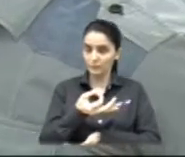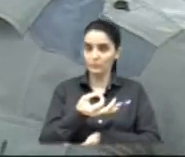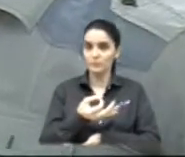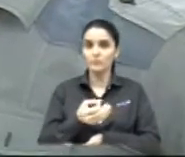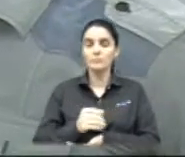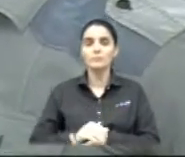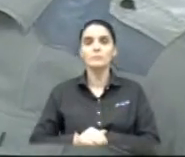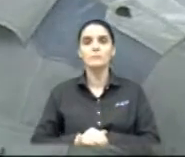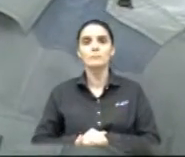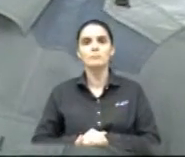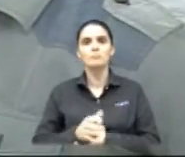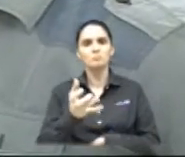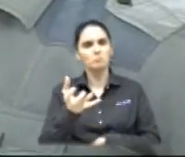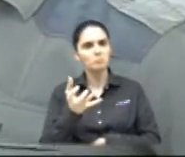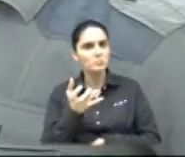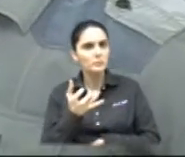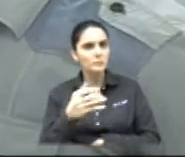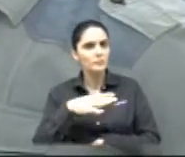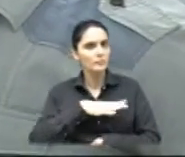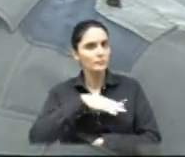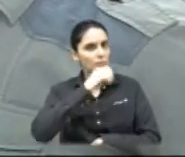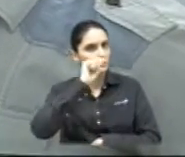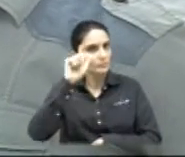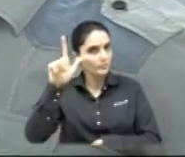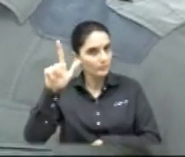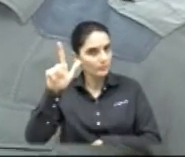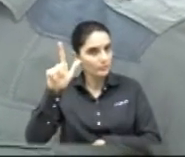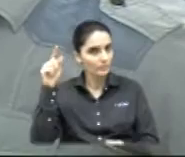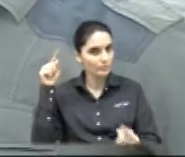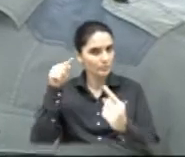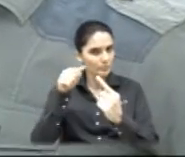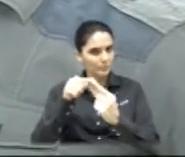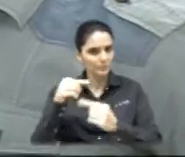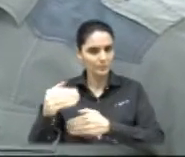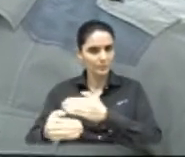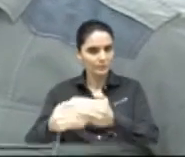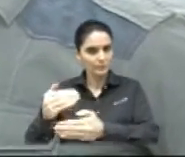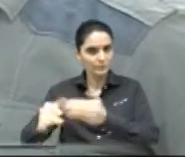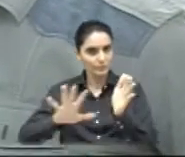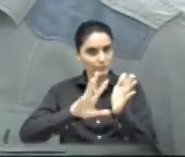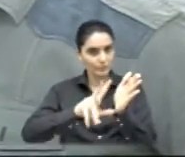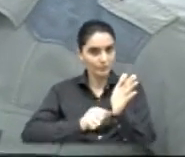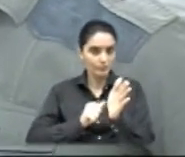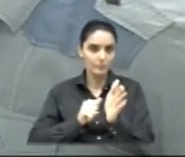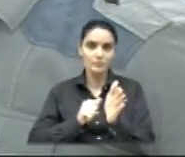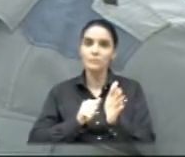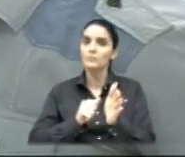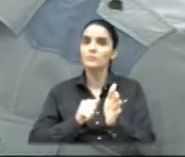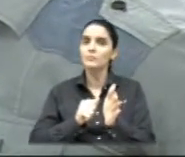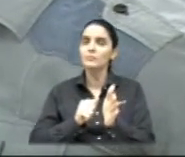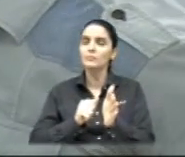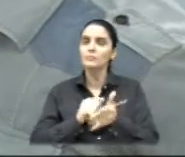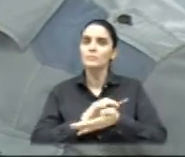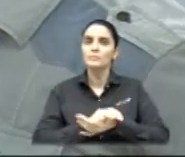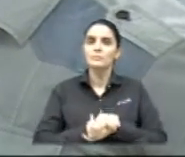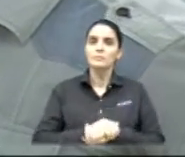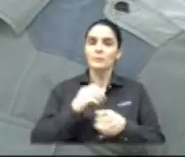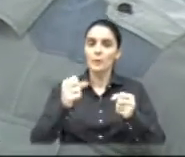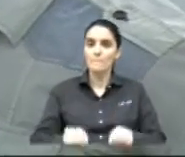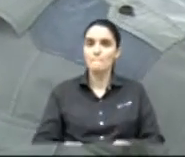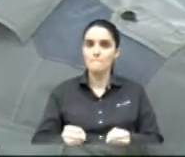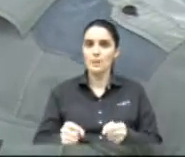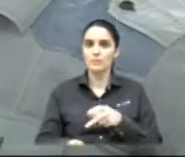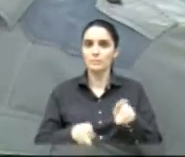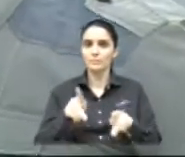defendendo para Limeira? O princípio da continuidade da máfia instalada no poder público?